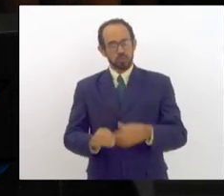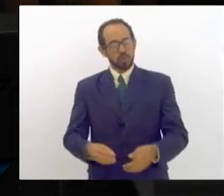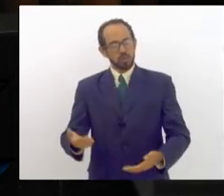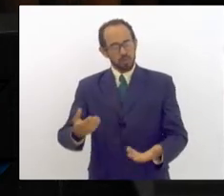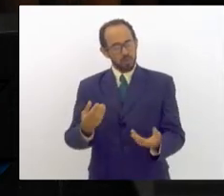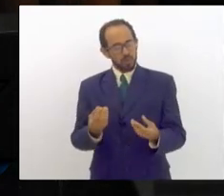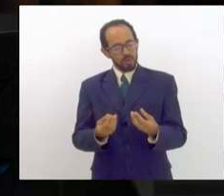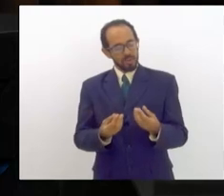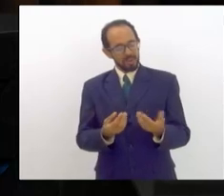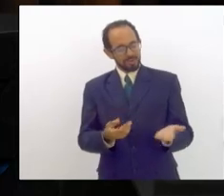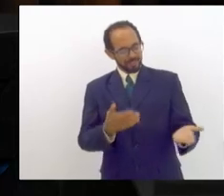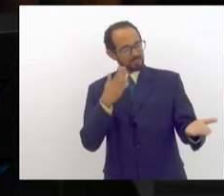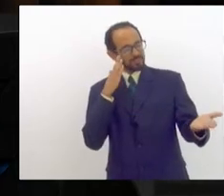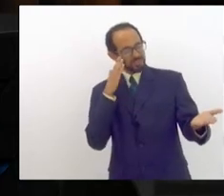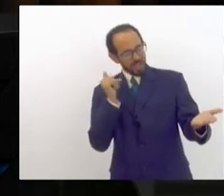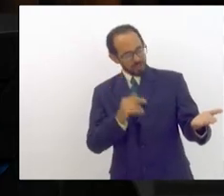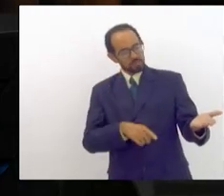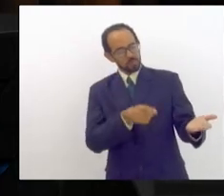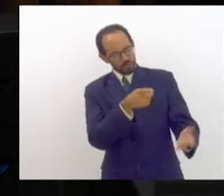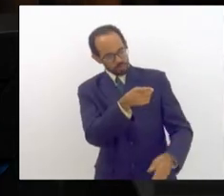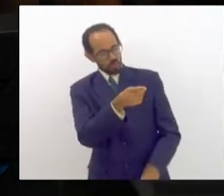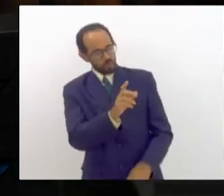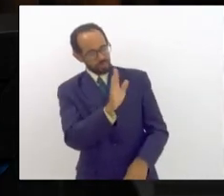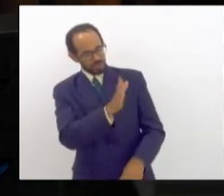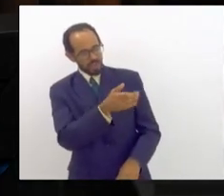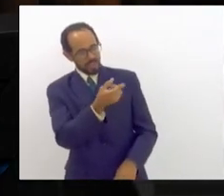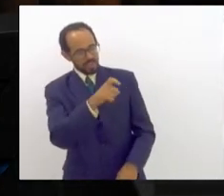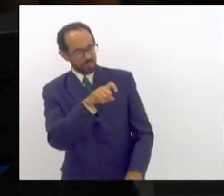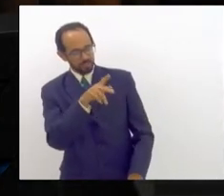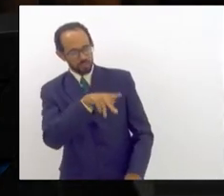que já foi professor de história